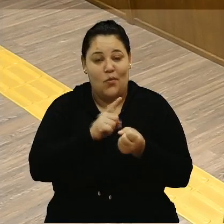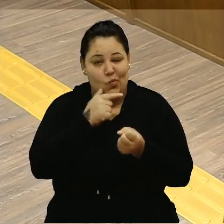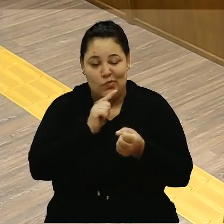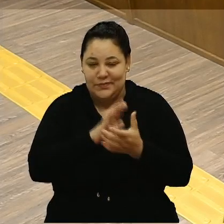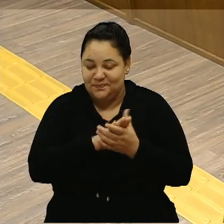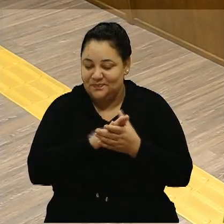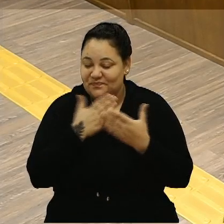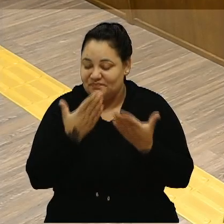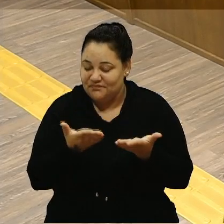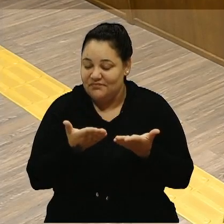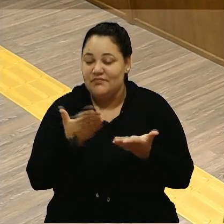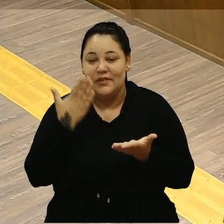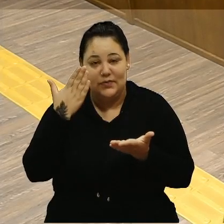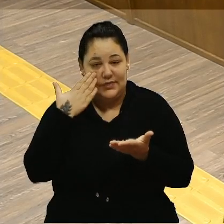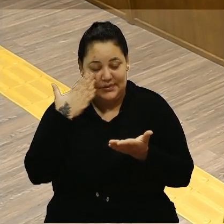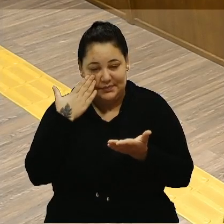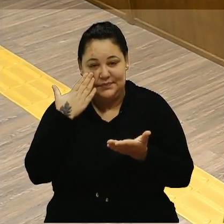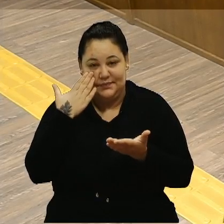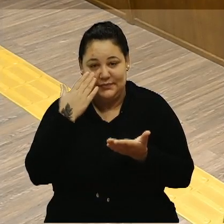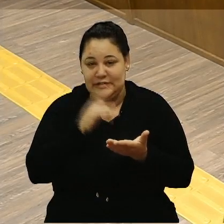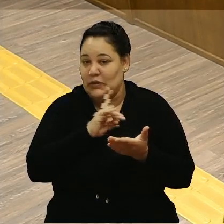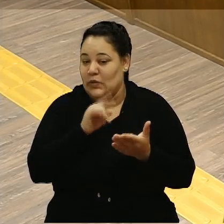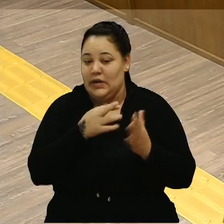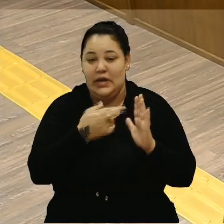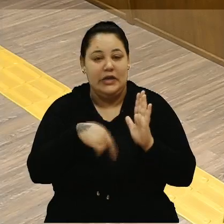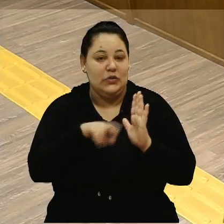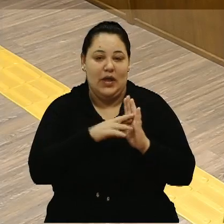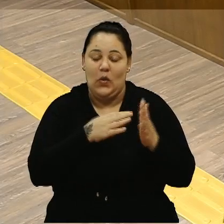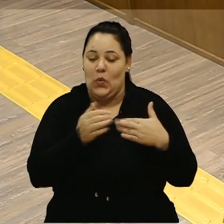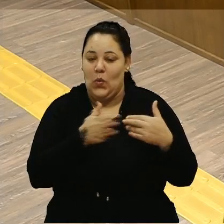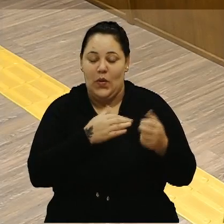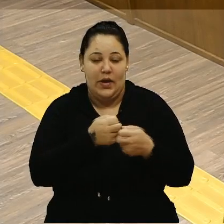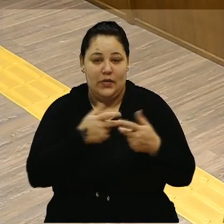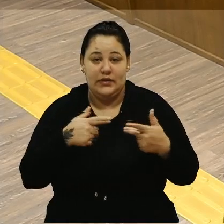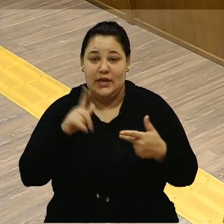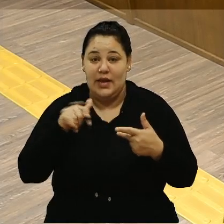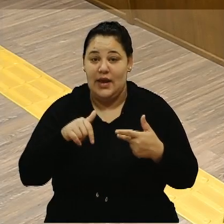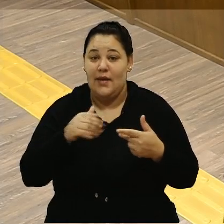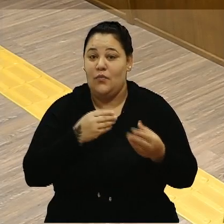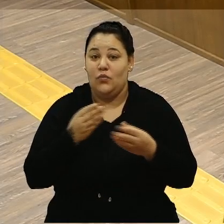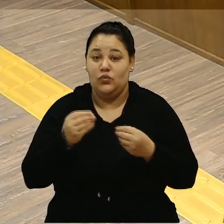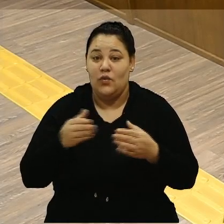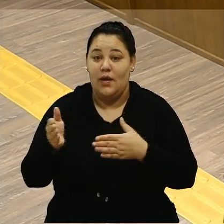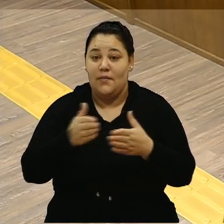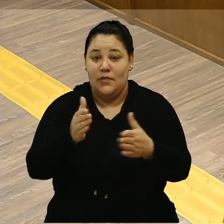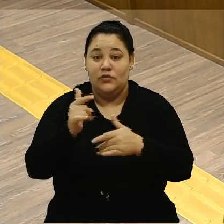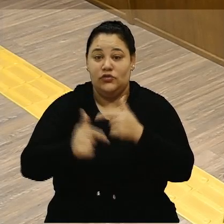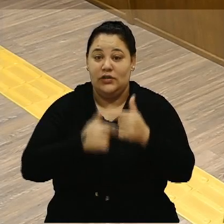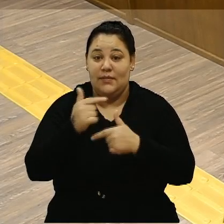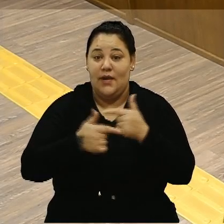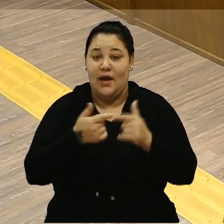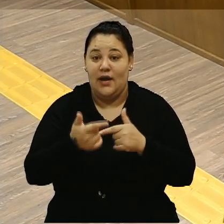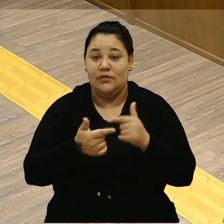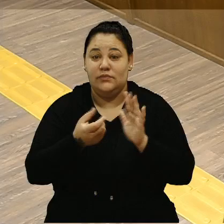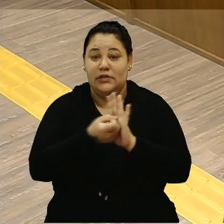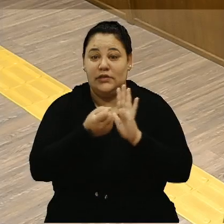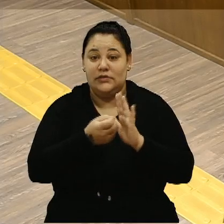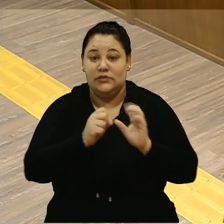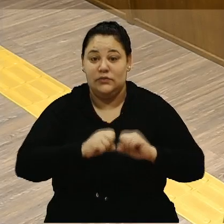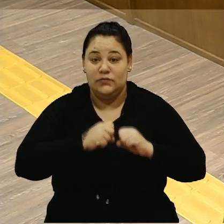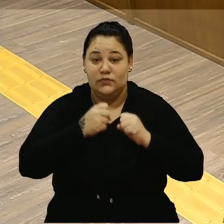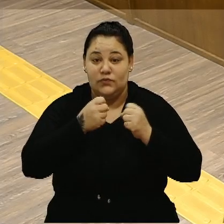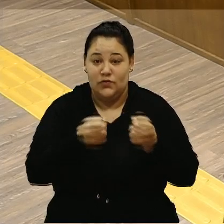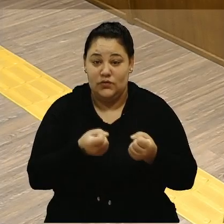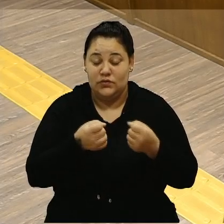sei que esse feito não é resultado do acaso. Ele é fruto de uma trajetória marcada pela dedicação